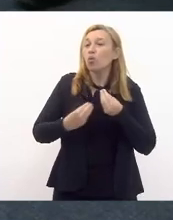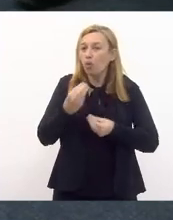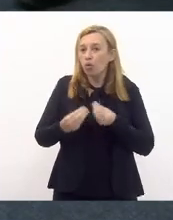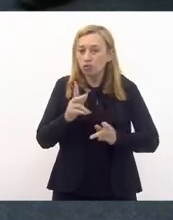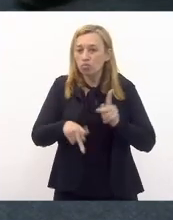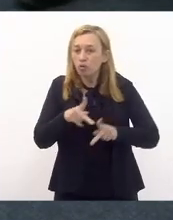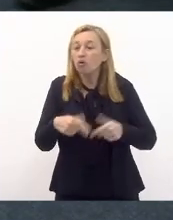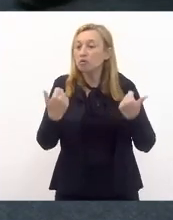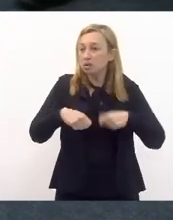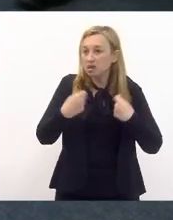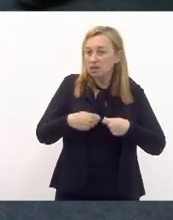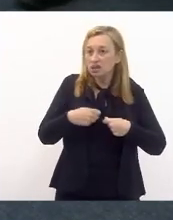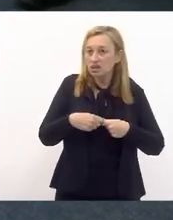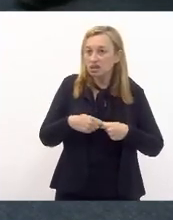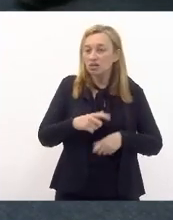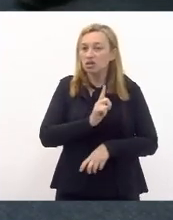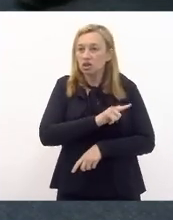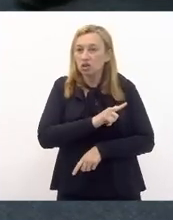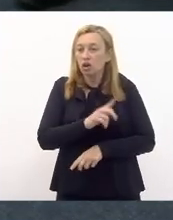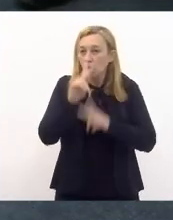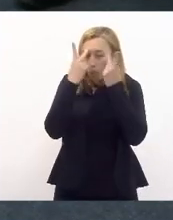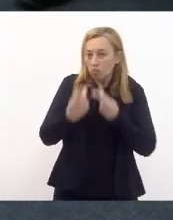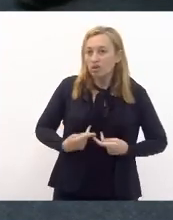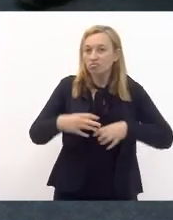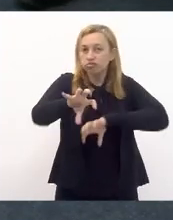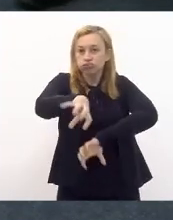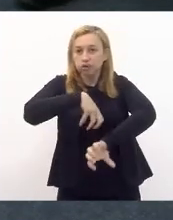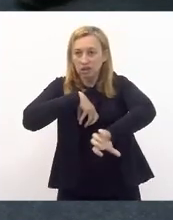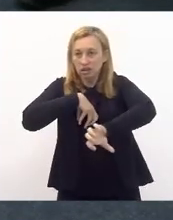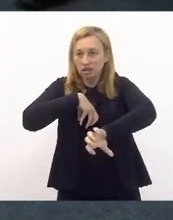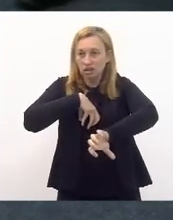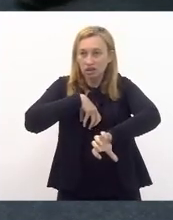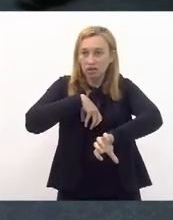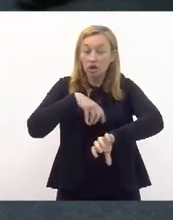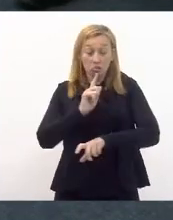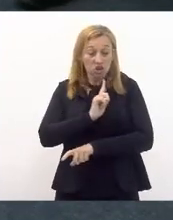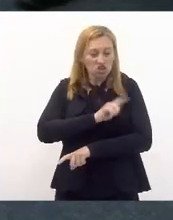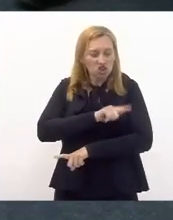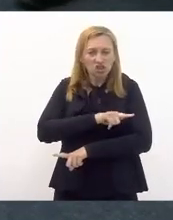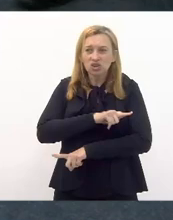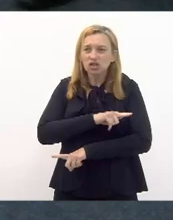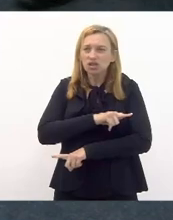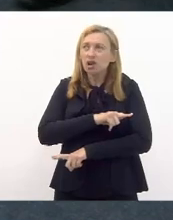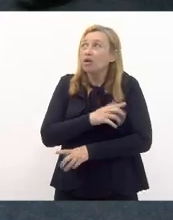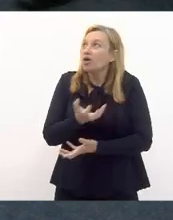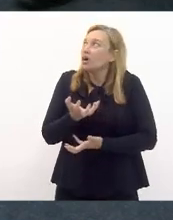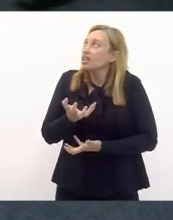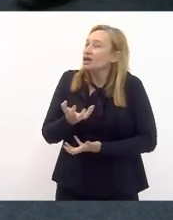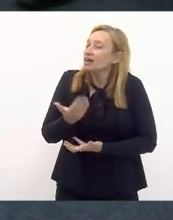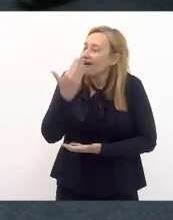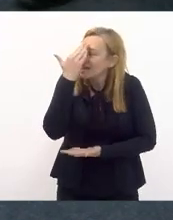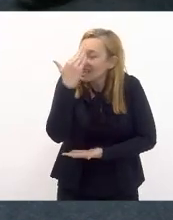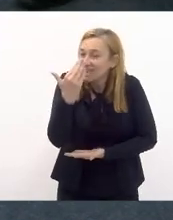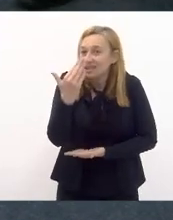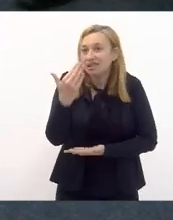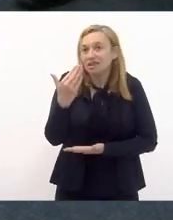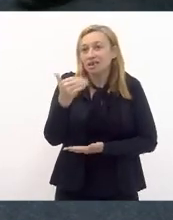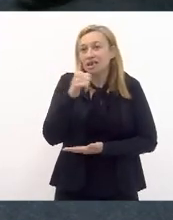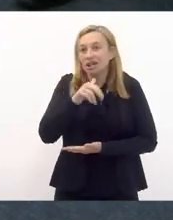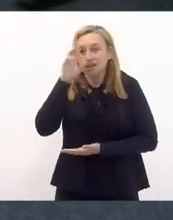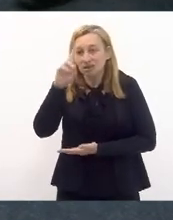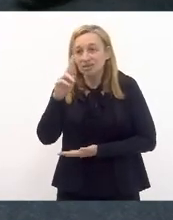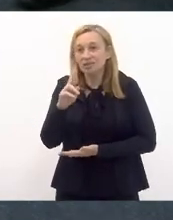como essa população precisa de uma gestão humana com empatia como a gestão Então eu queria agradecer a senhora